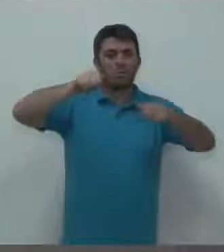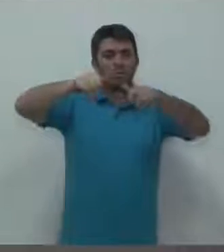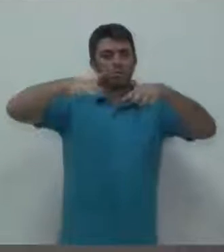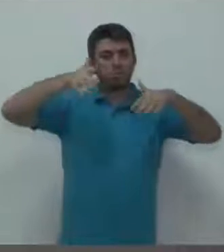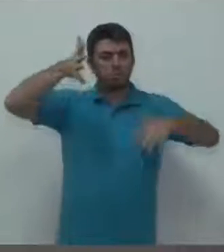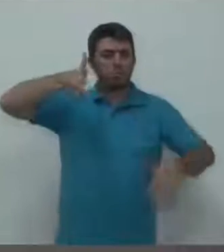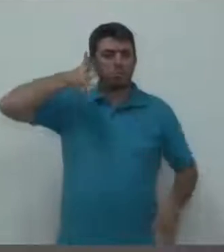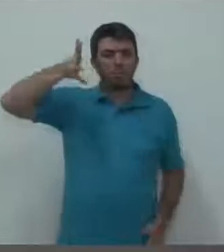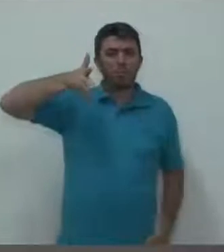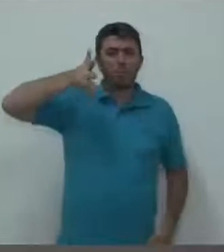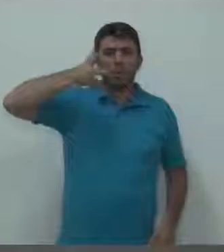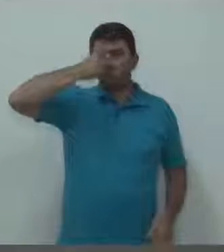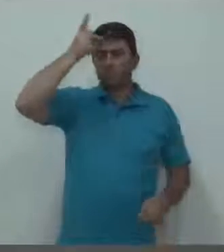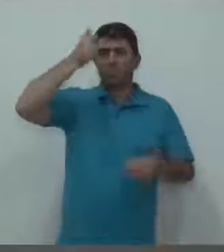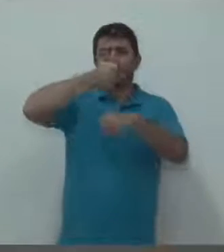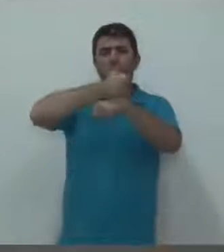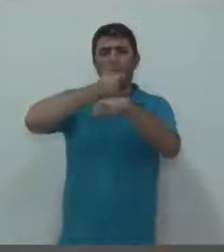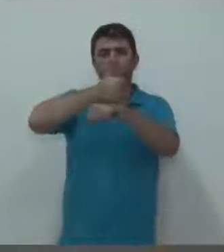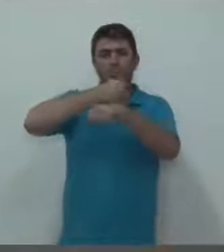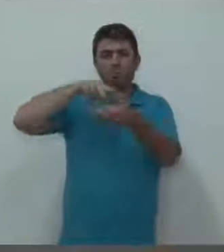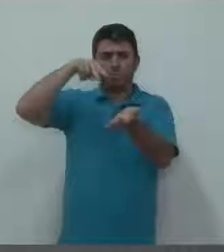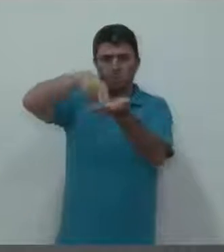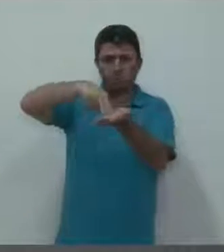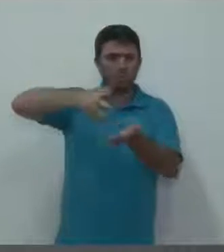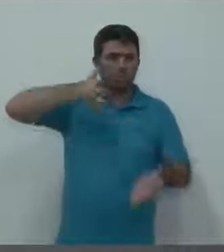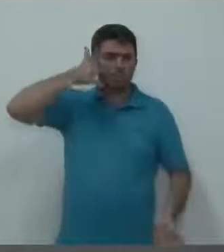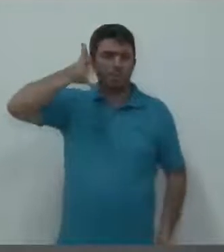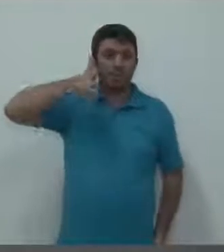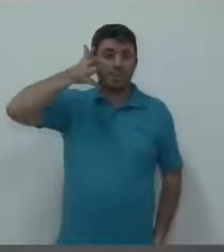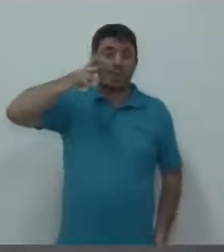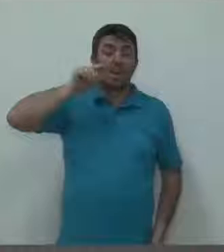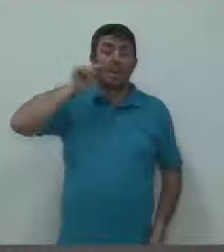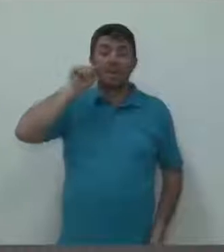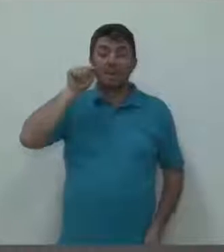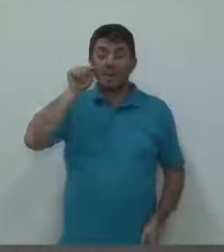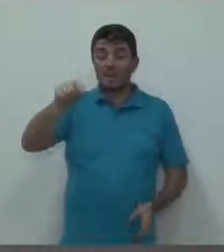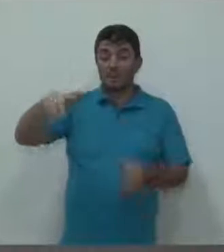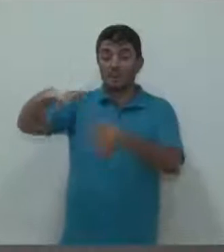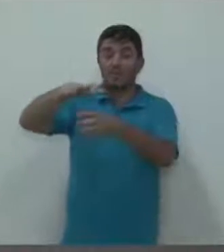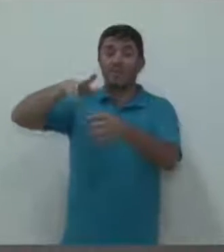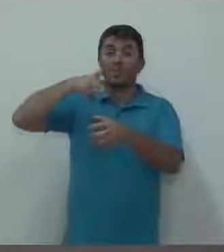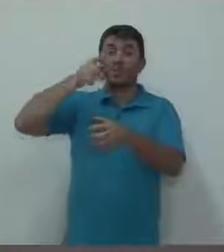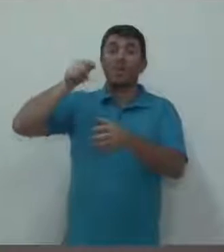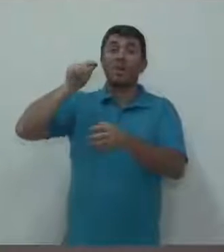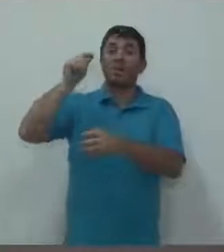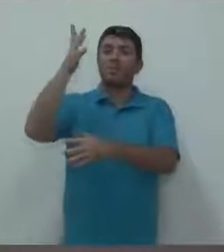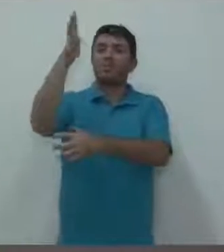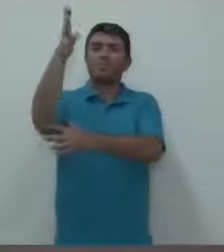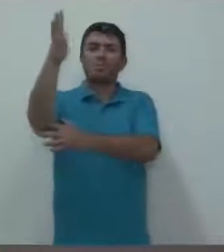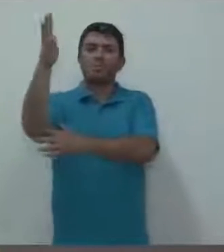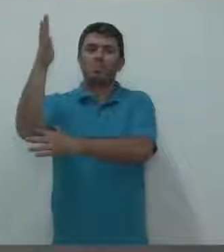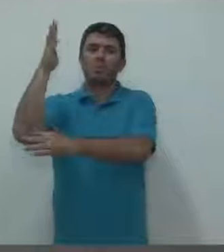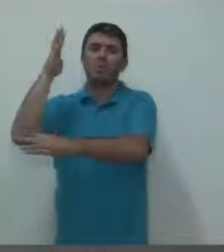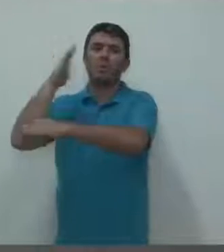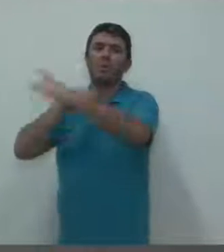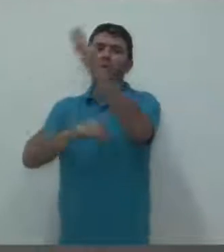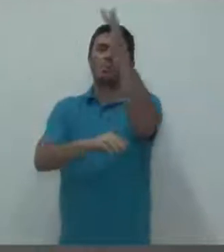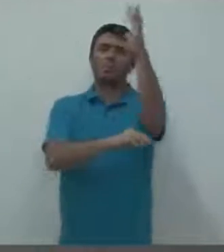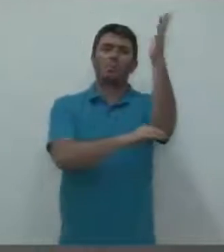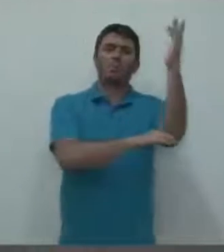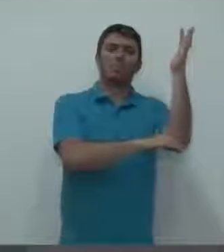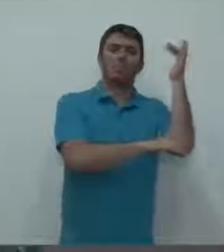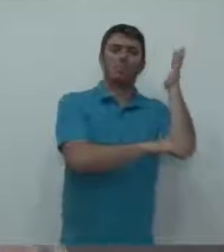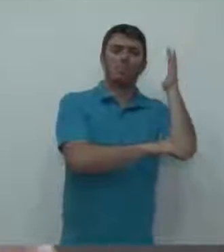uma área que a gente está tratando ali de zoneamento, é uma área que atinge uma zona de ocupação dirigida e faz parte